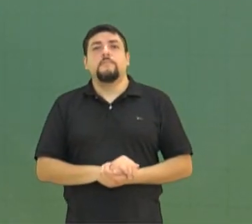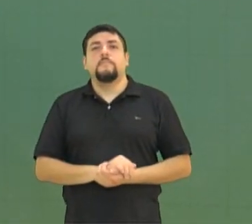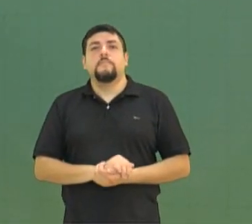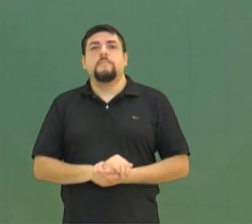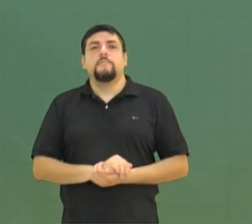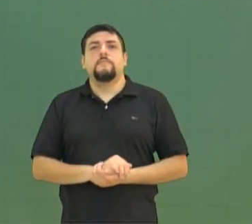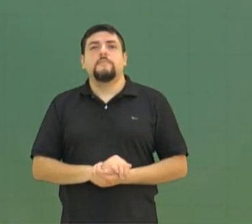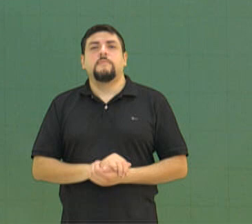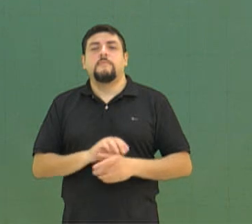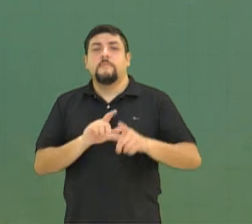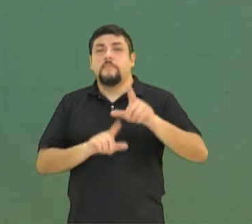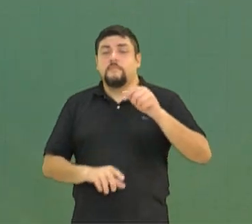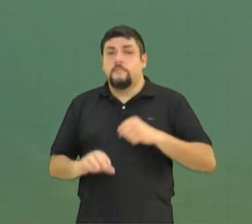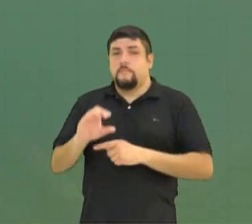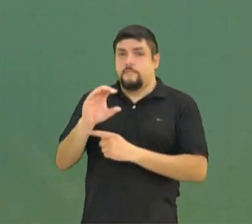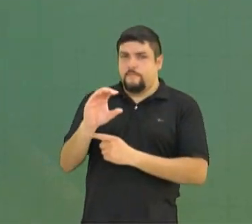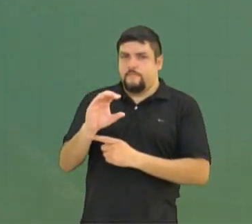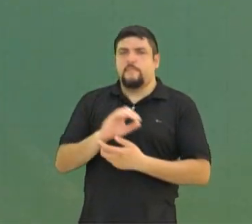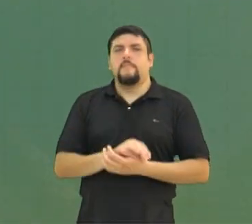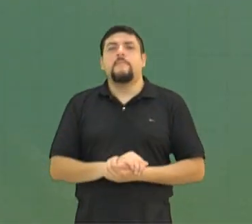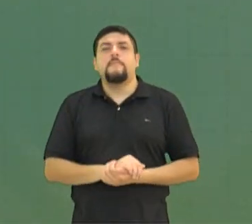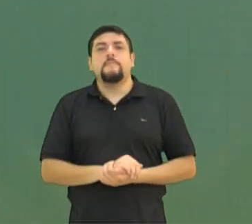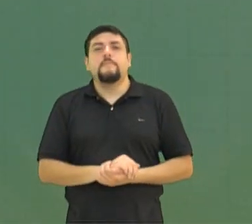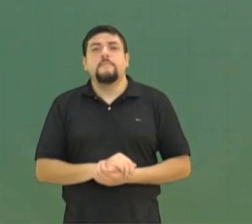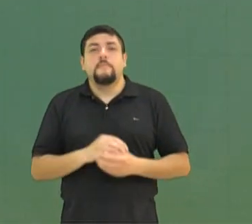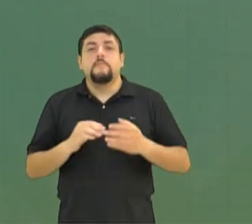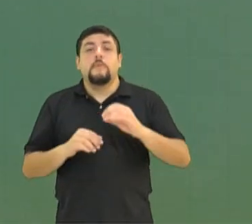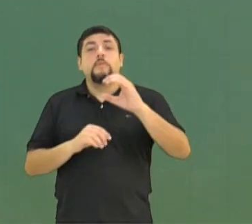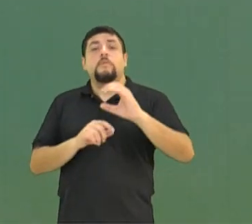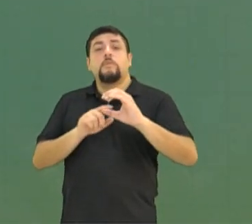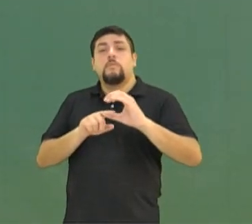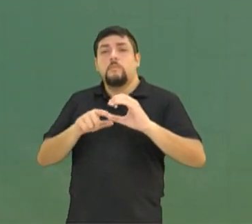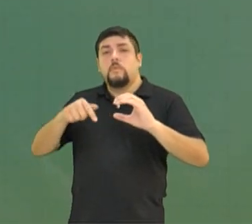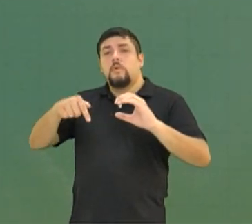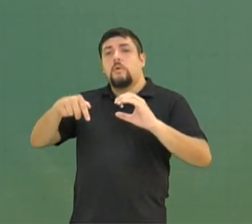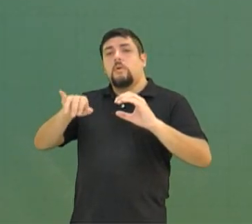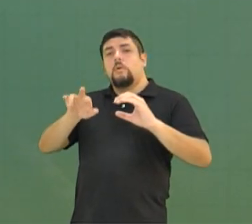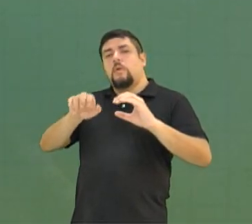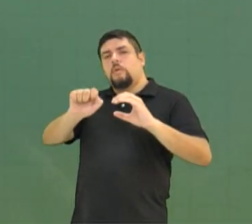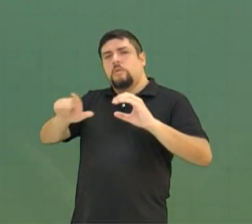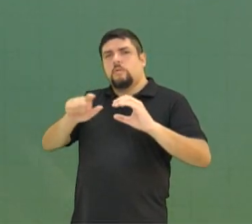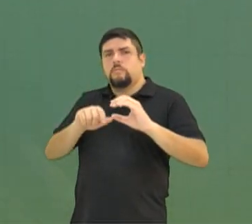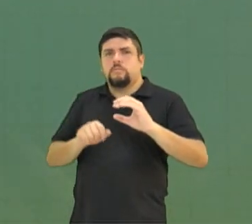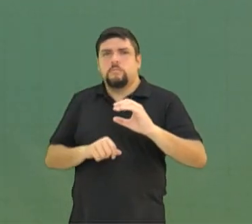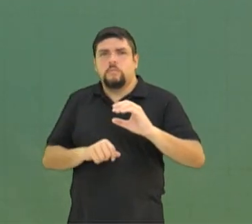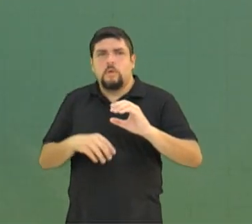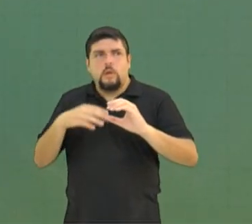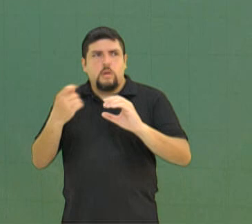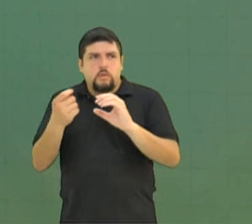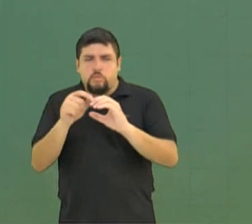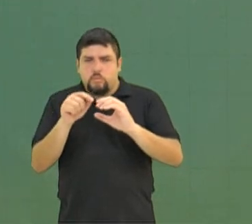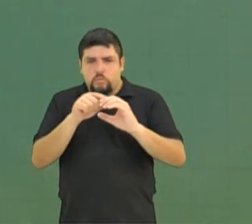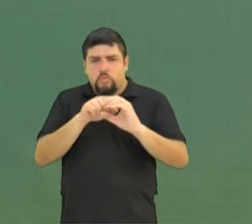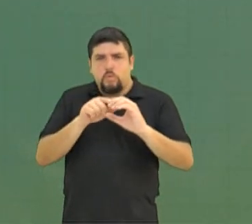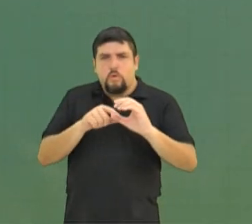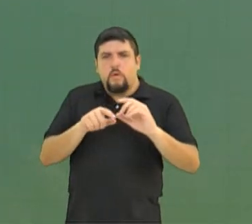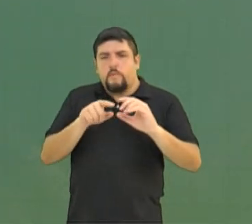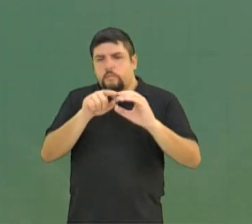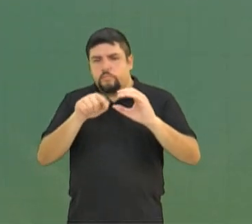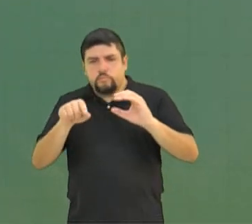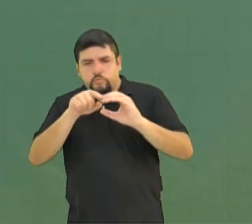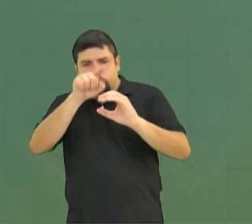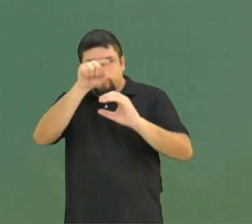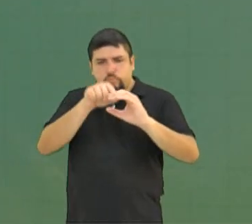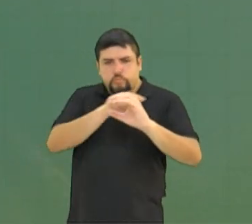ó, esse carboninho aqui é o meu carbono quiral, é o meu carbono assimétrico, então também tem